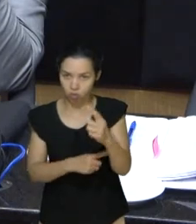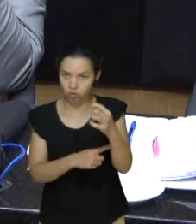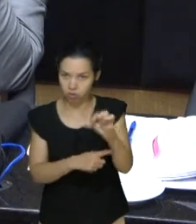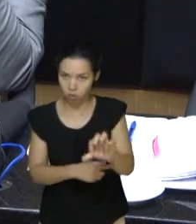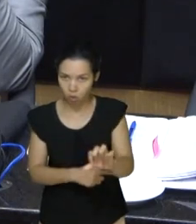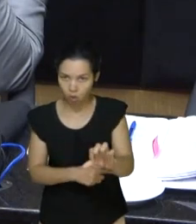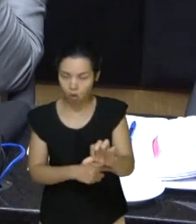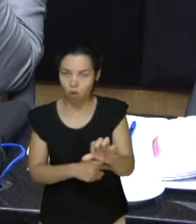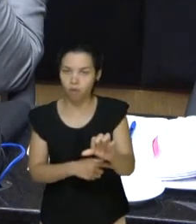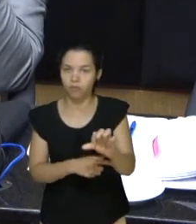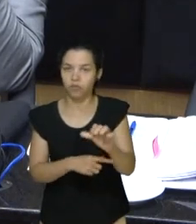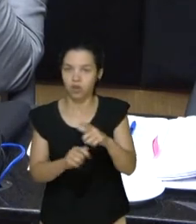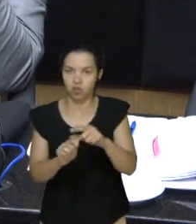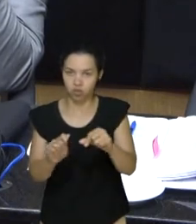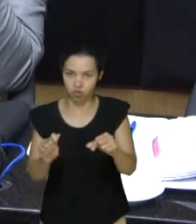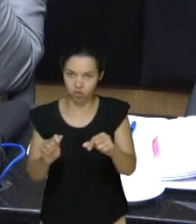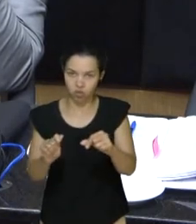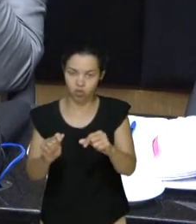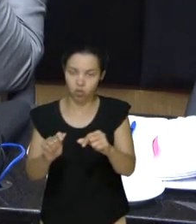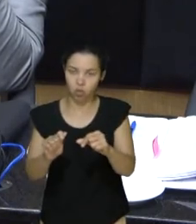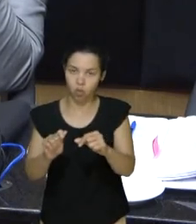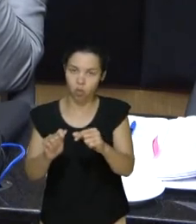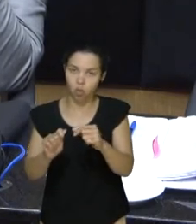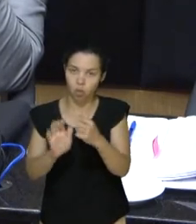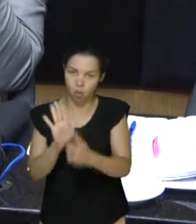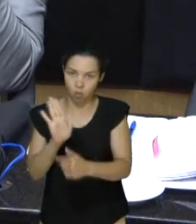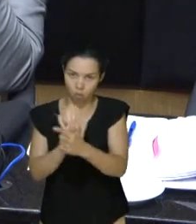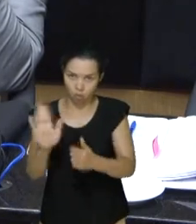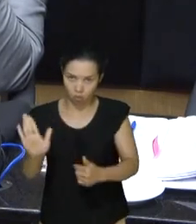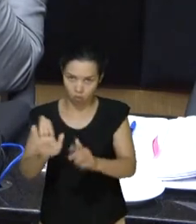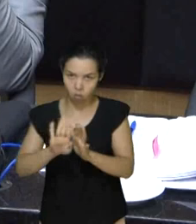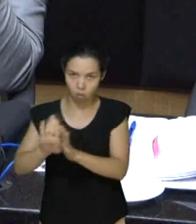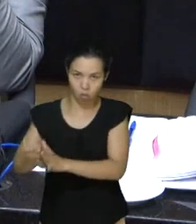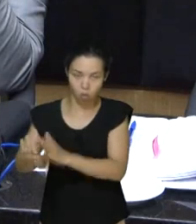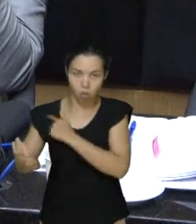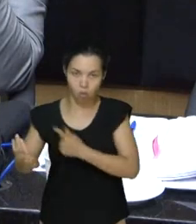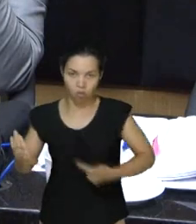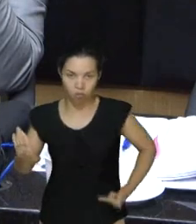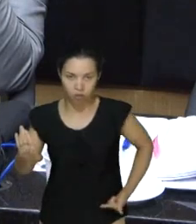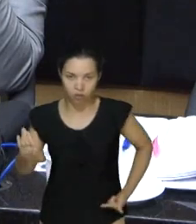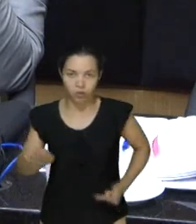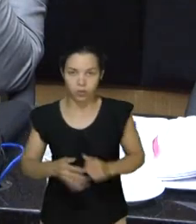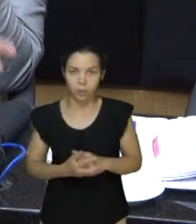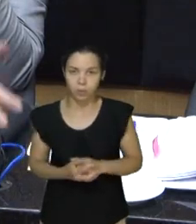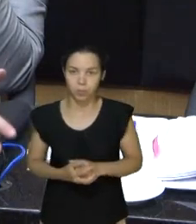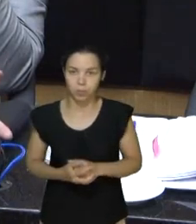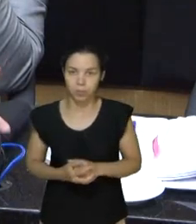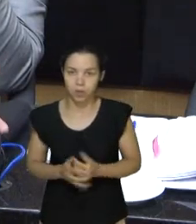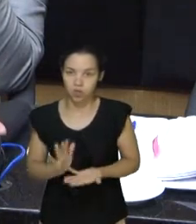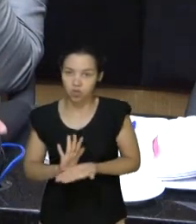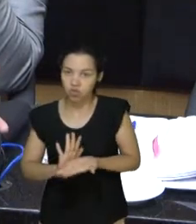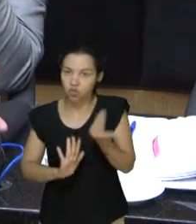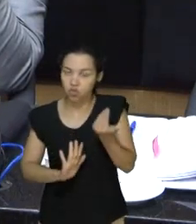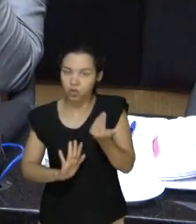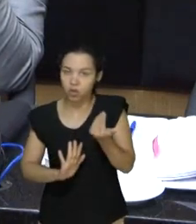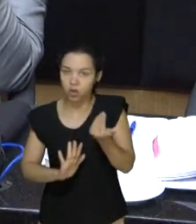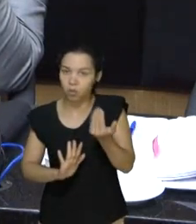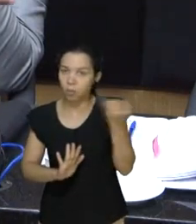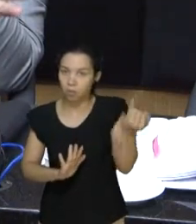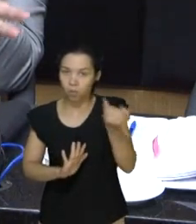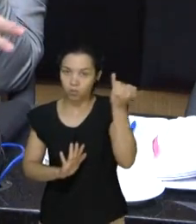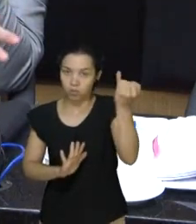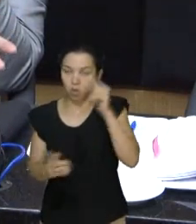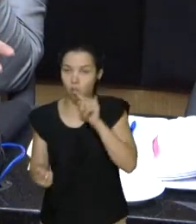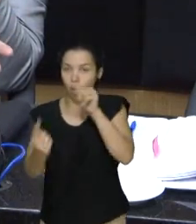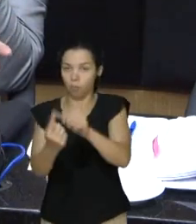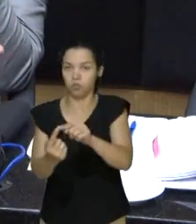que foram rejeitados pelo governo e vetados, tira a essência do projeto. E a essência